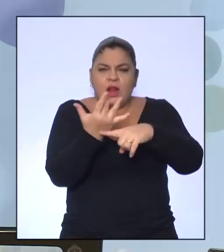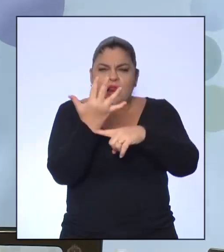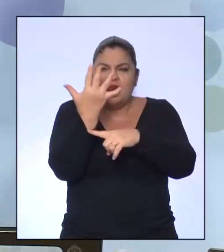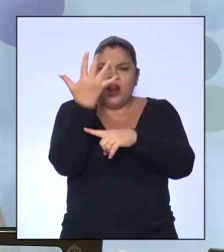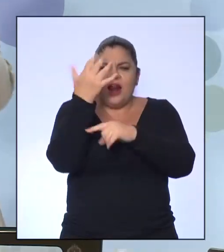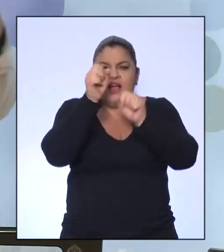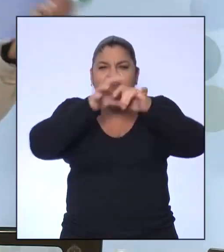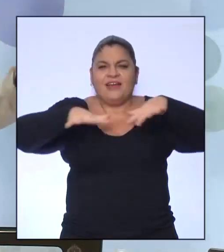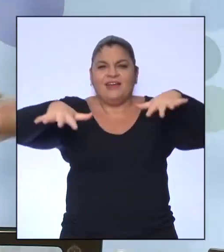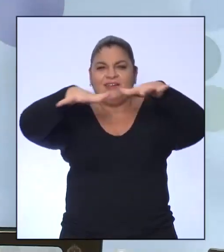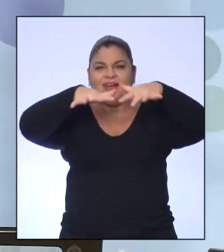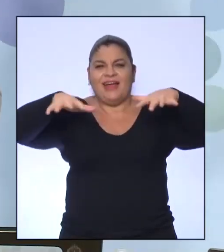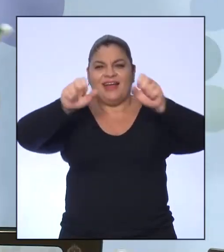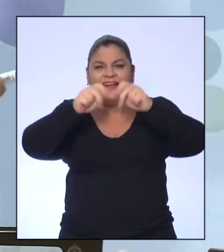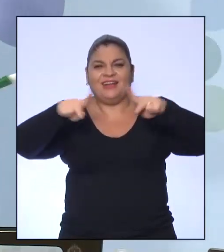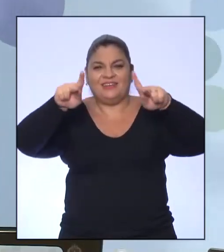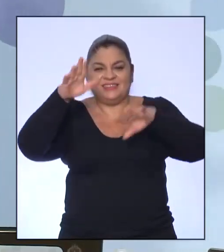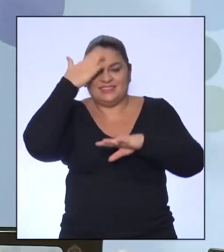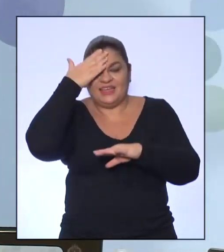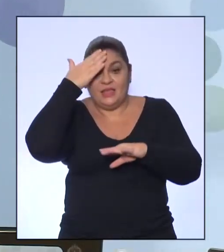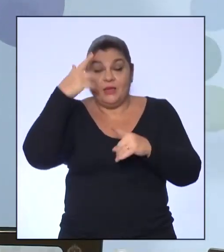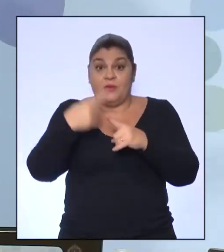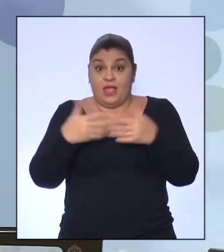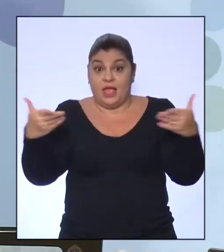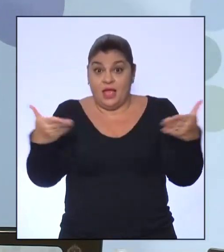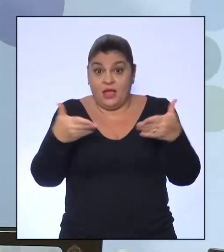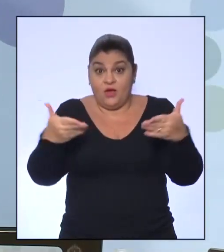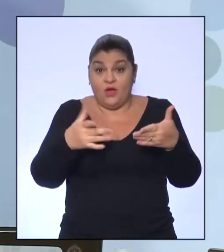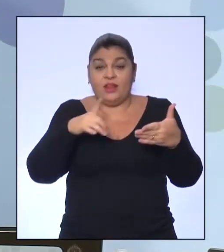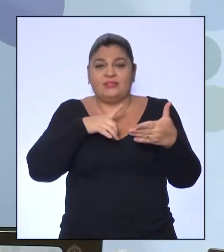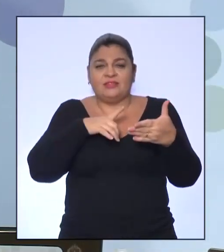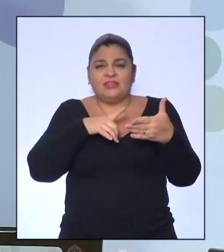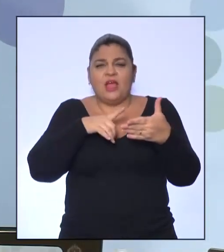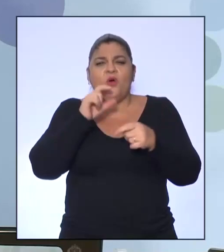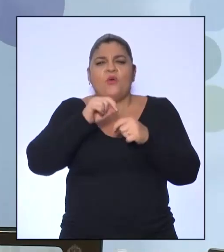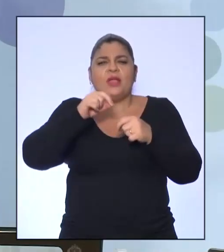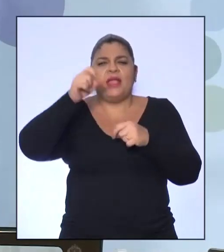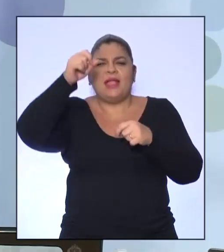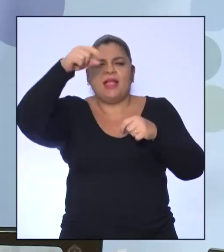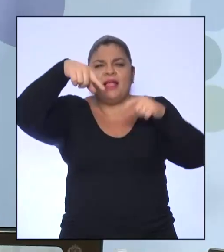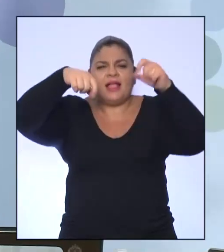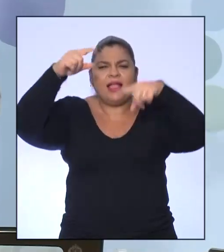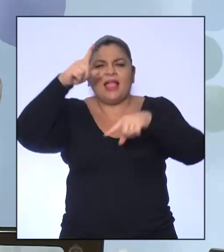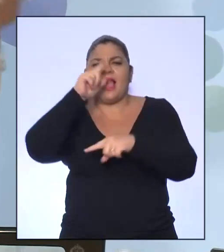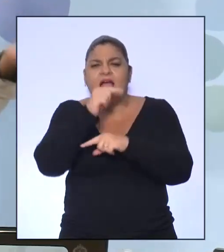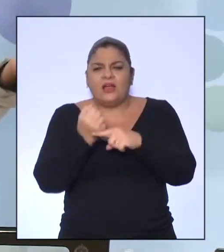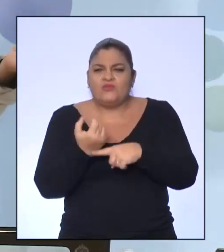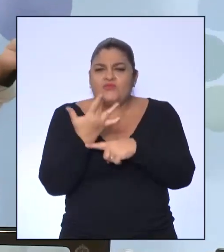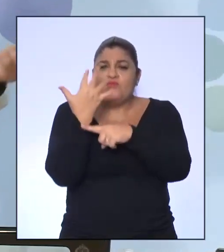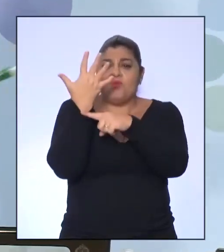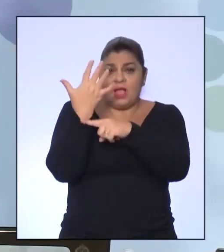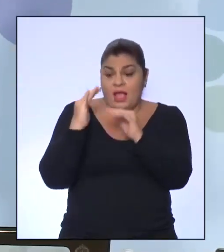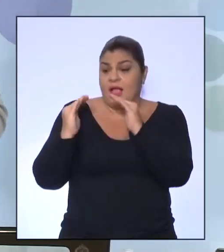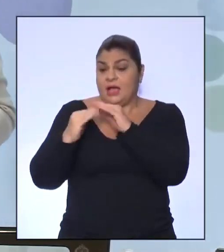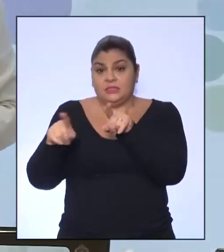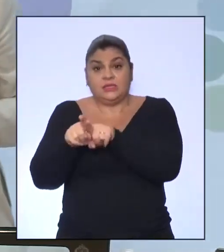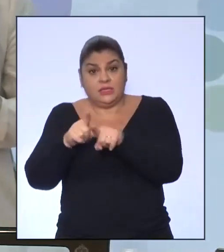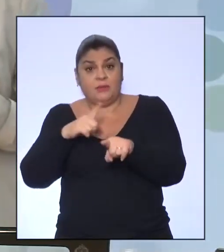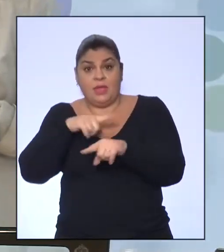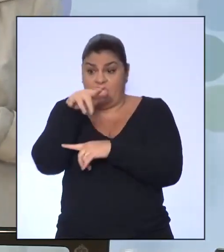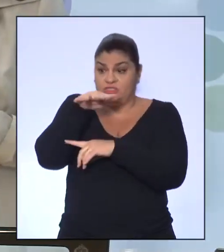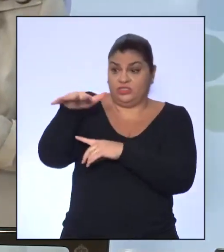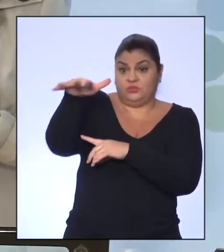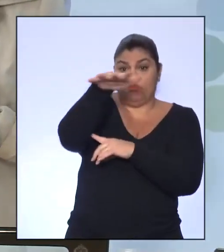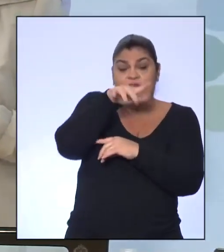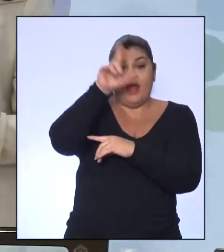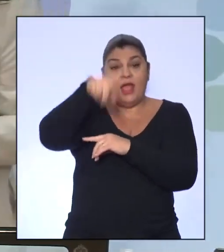ficam no ar, que nem o ar que nós temos agora, ele está cheio de gotícula em forma de gás. O ar que você tem em casa, o ar, né, a atmosfera, ela